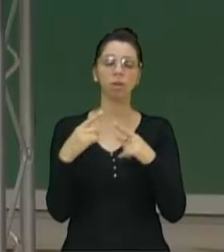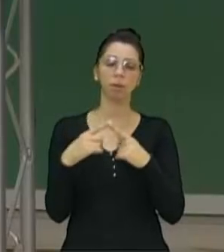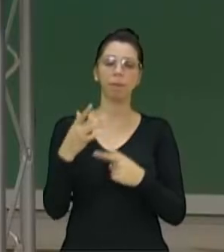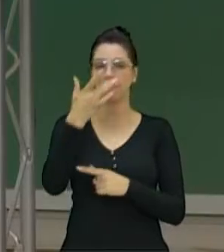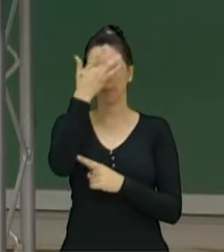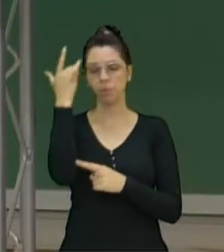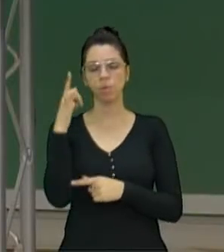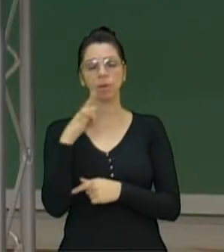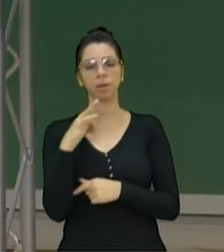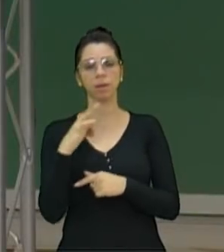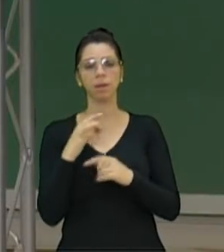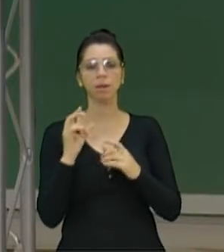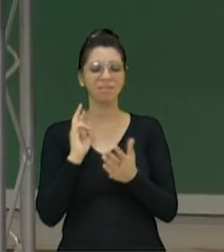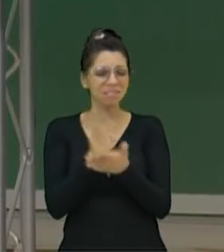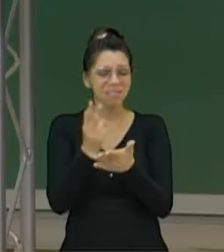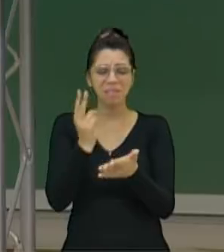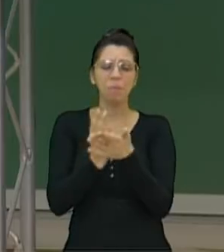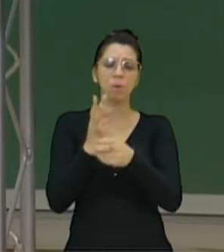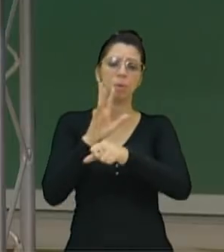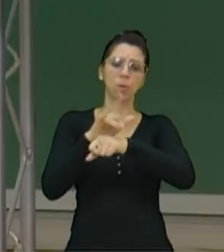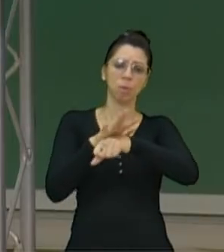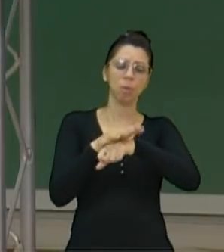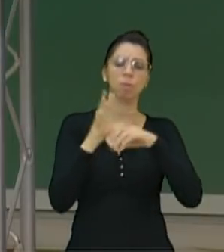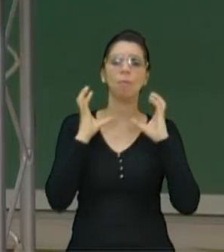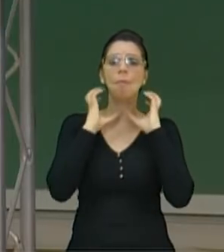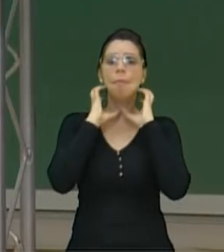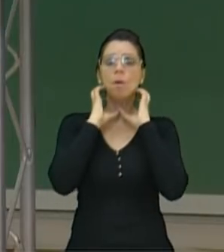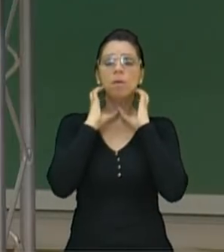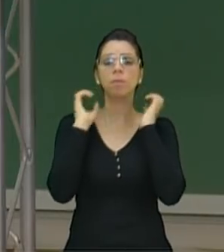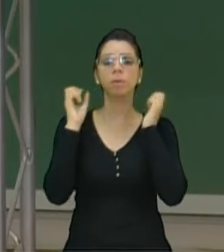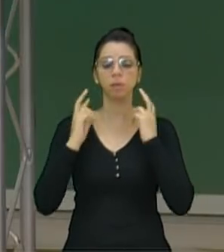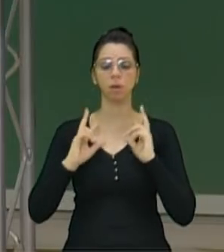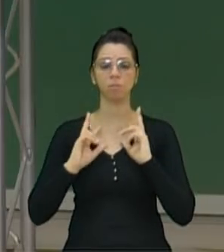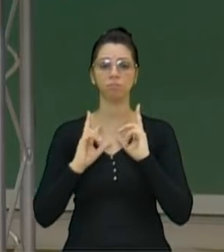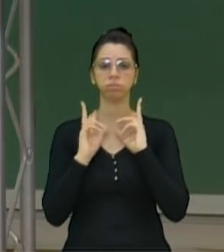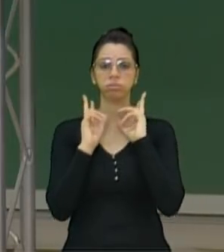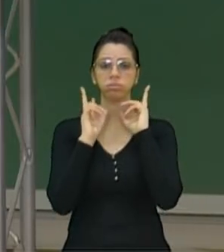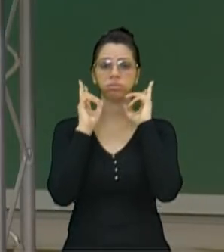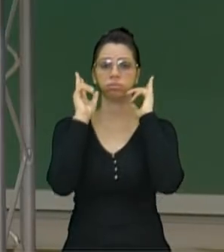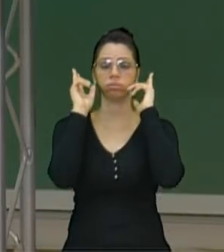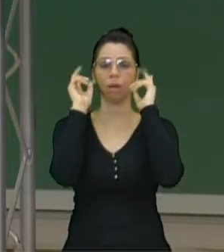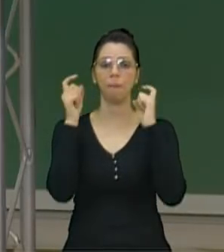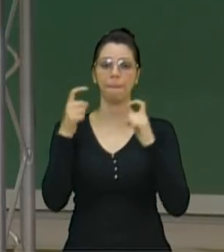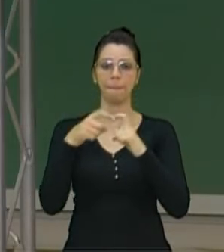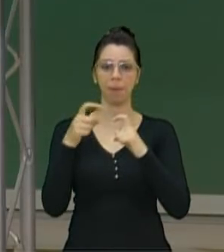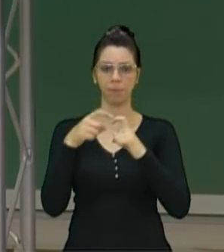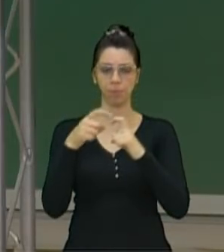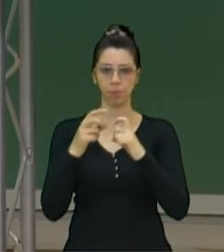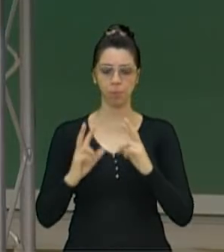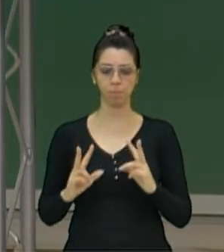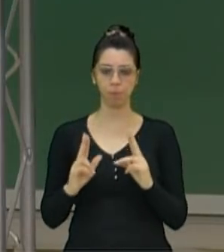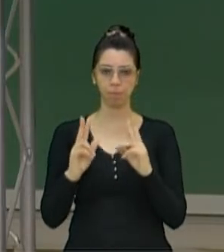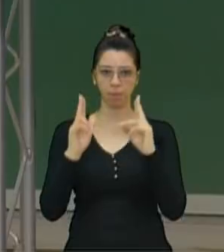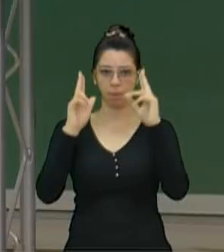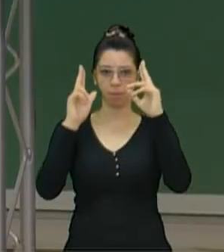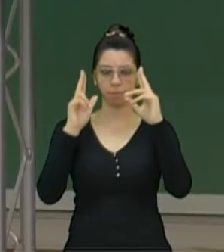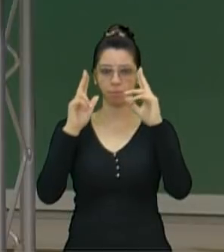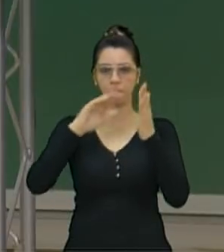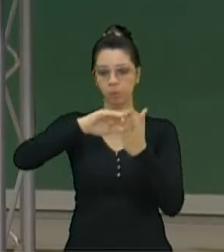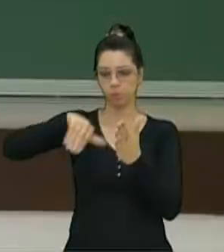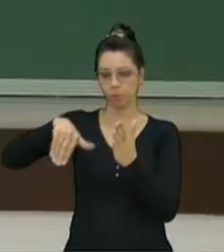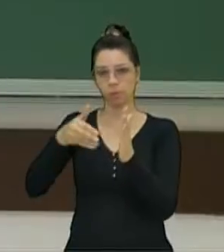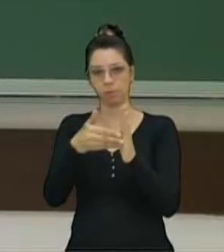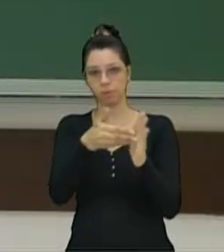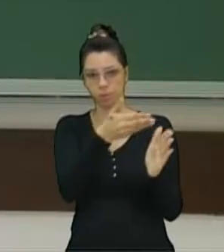muita inflamação nas amígdalas e precisam retirá-las cirurgicamente. Então, se a gente precisar